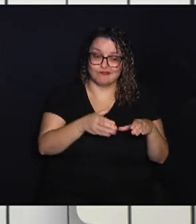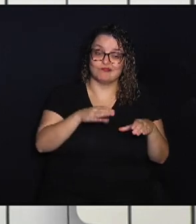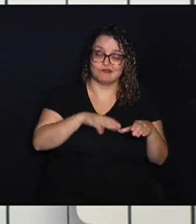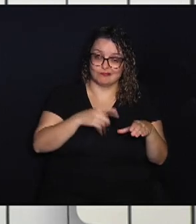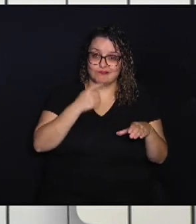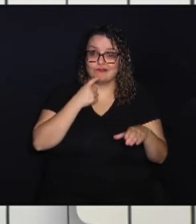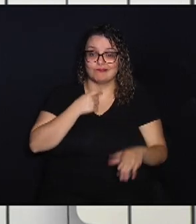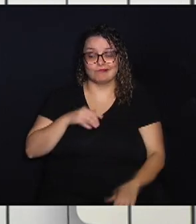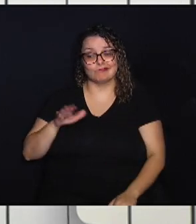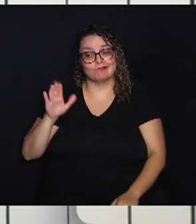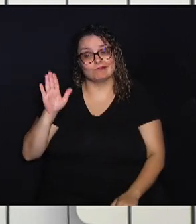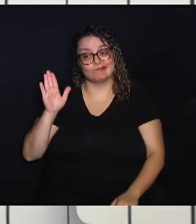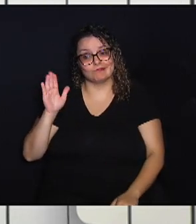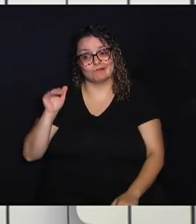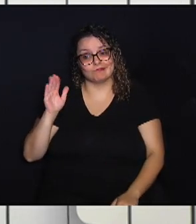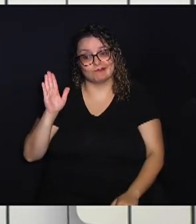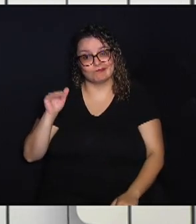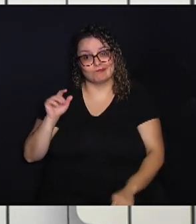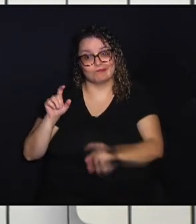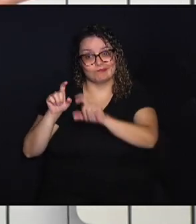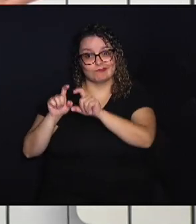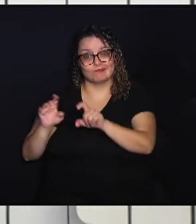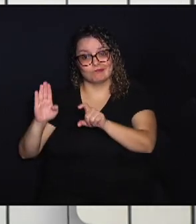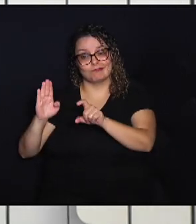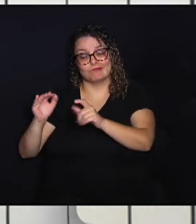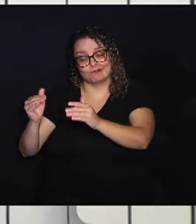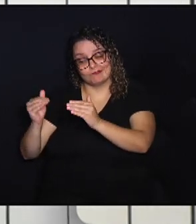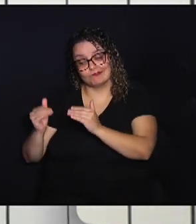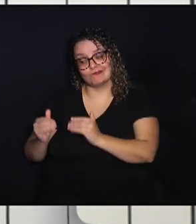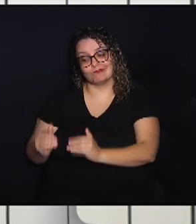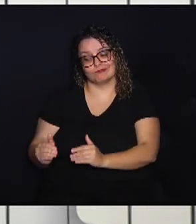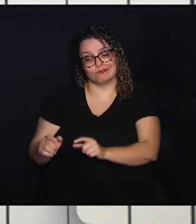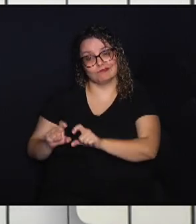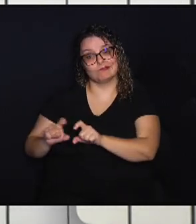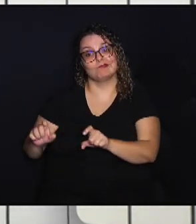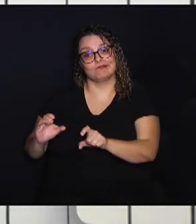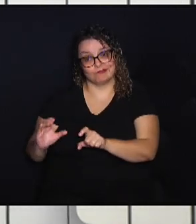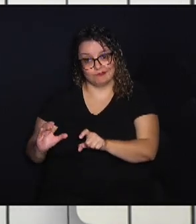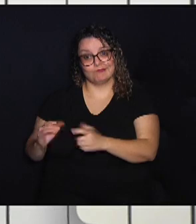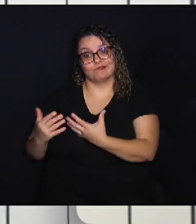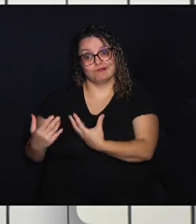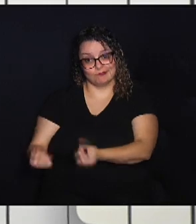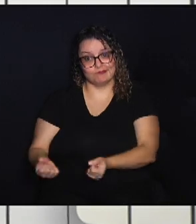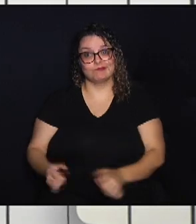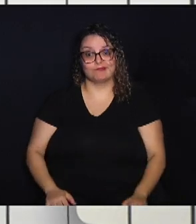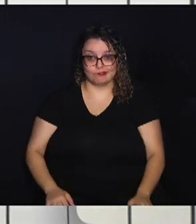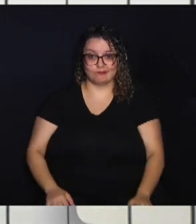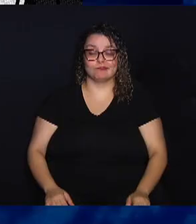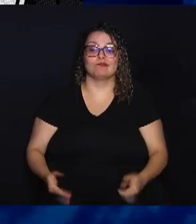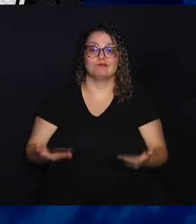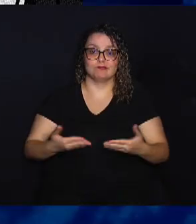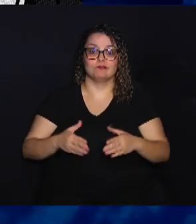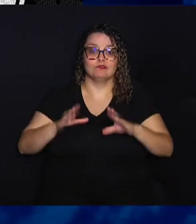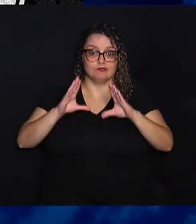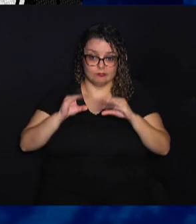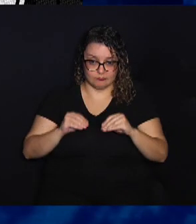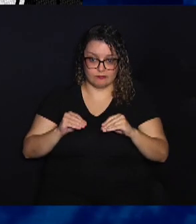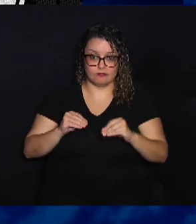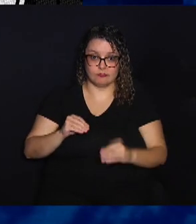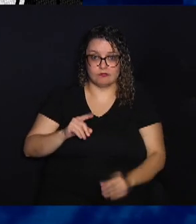se despedem com um rebaixamento. Bom, hoje às 8 horas da noite, a Ponte Preta, que está